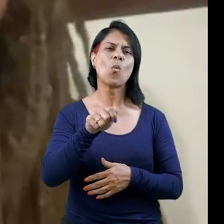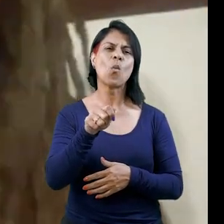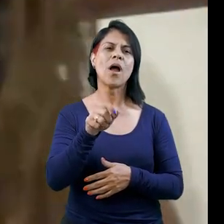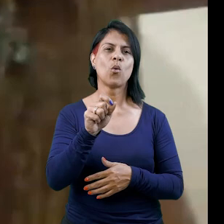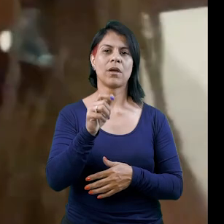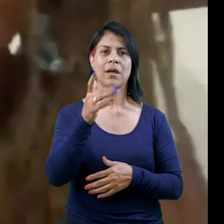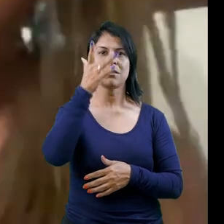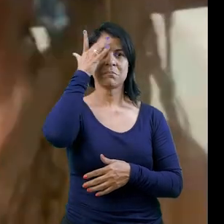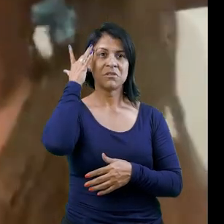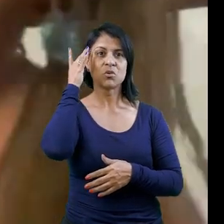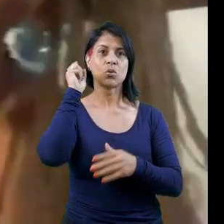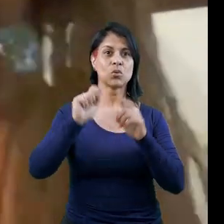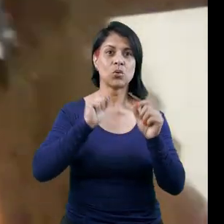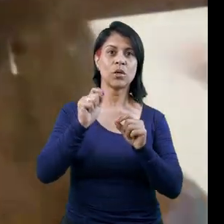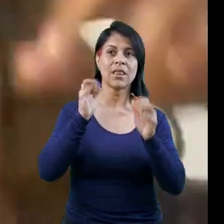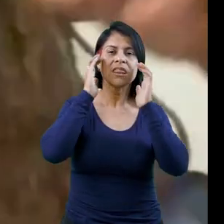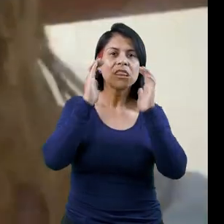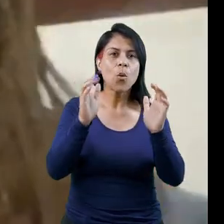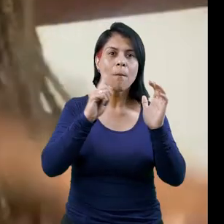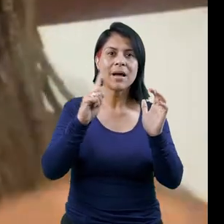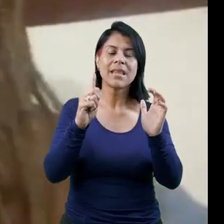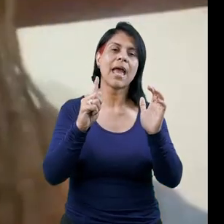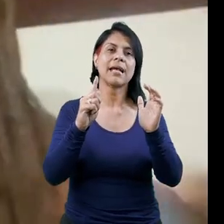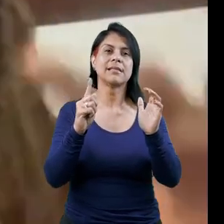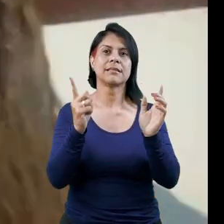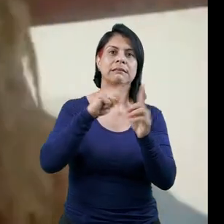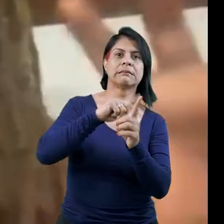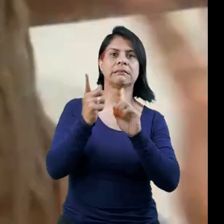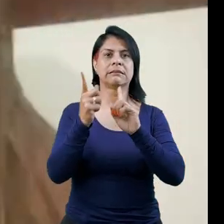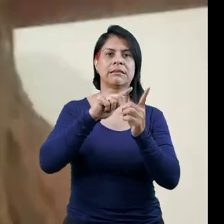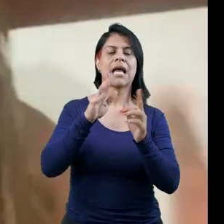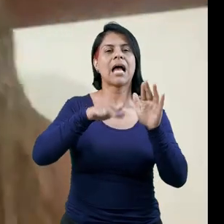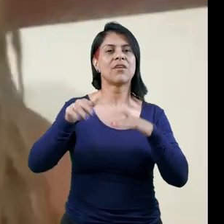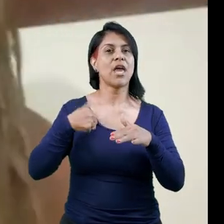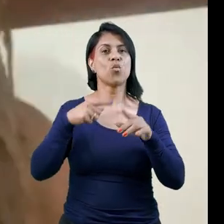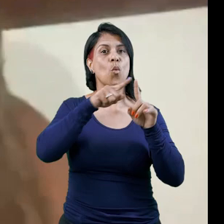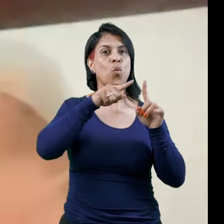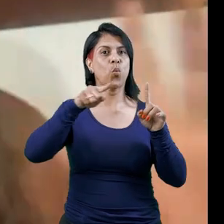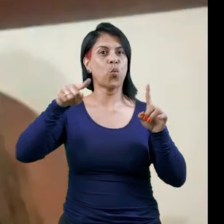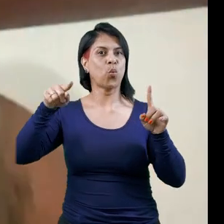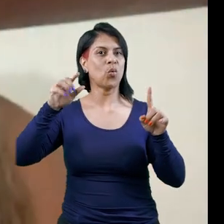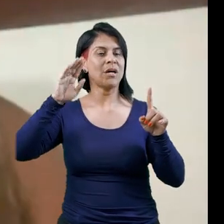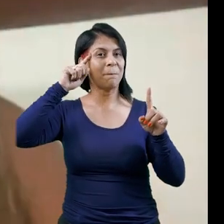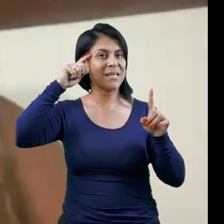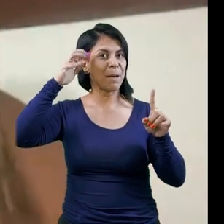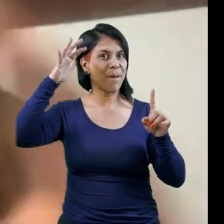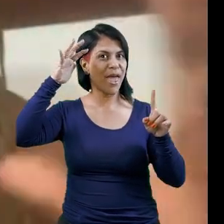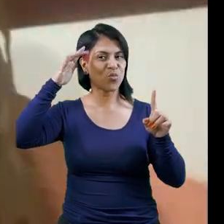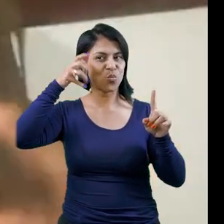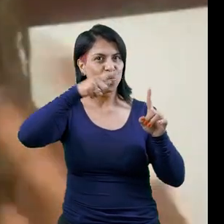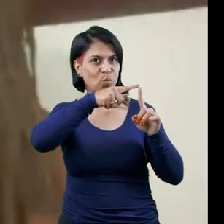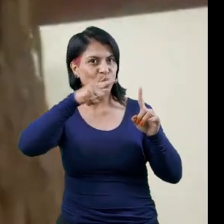o caos, os que não obedecem o caos. Então, eu vou e volto, não sou linear, não esperem de